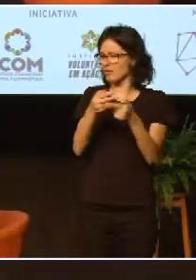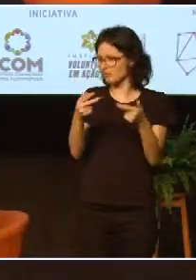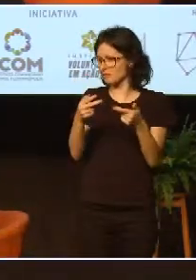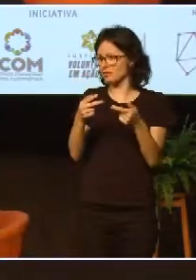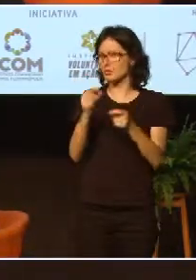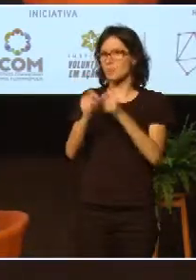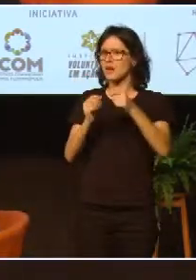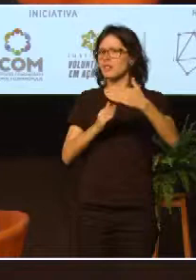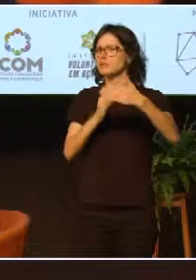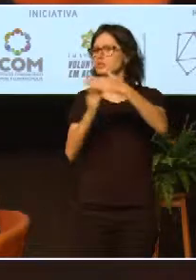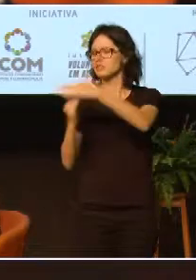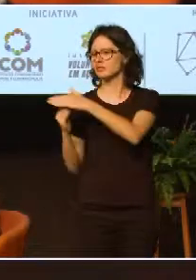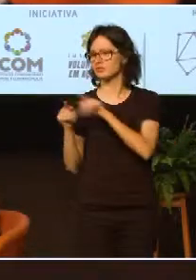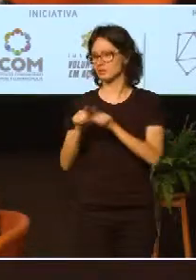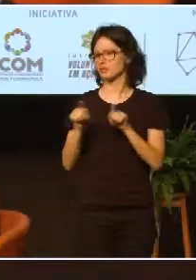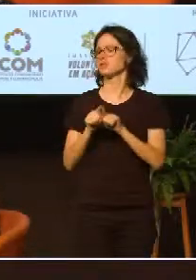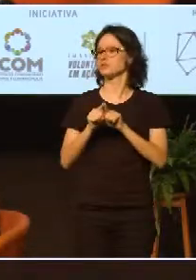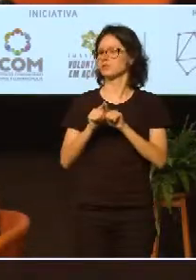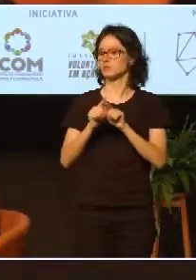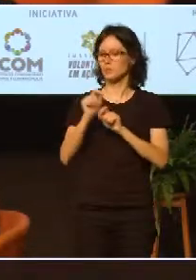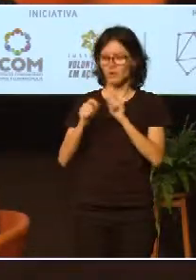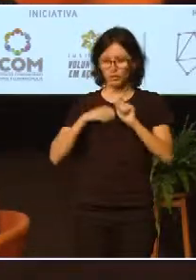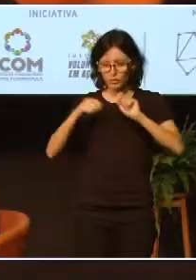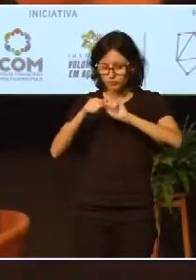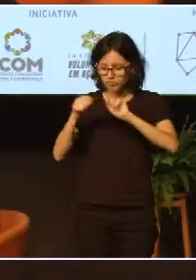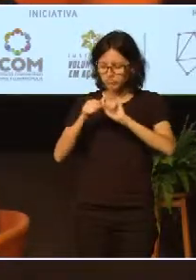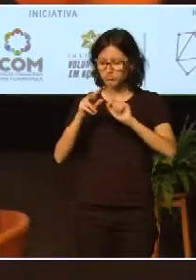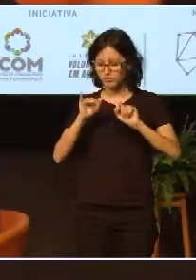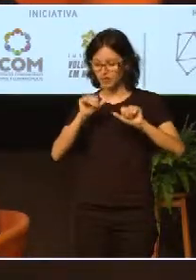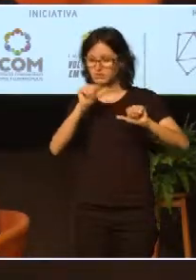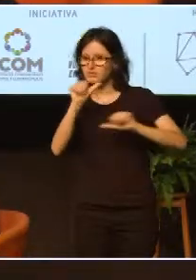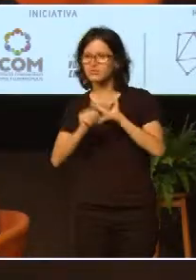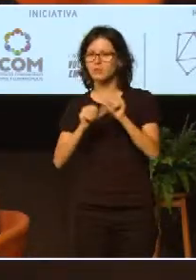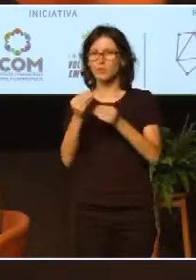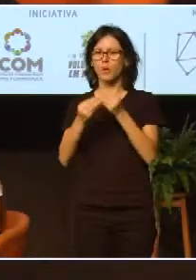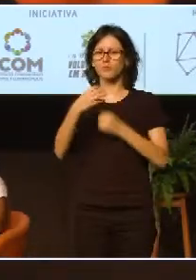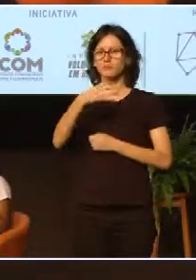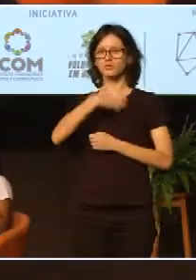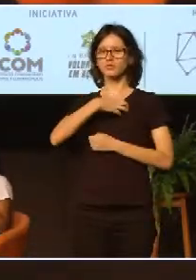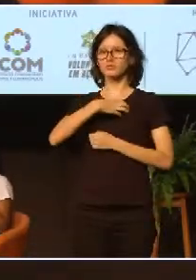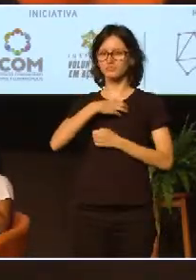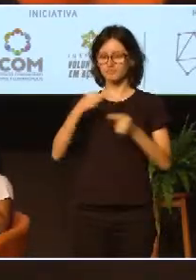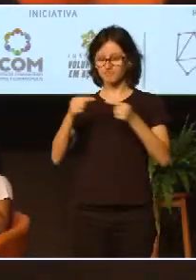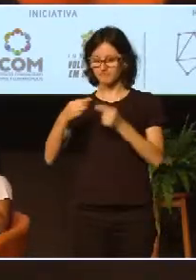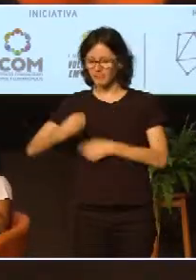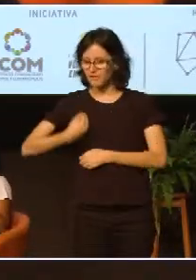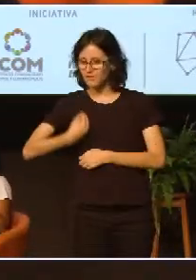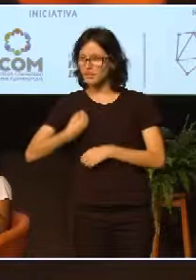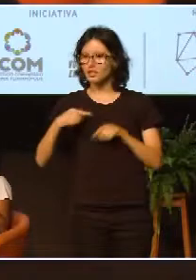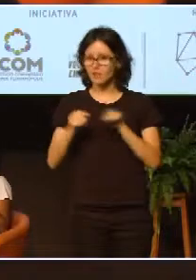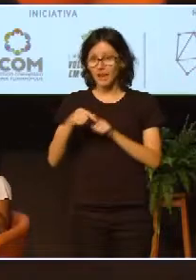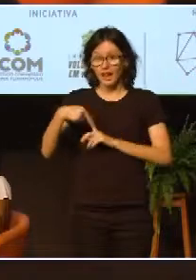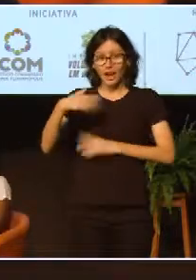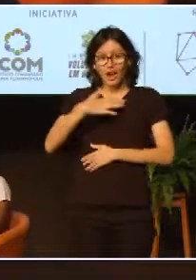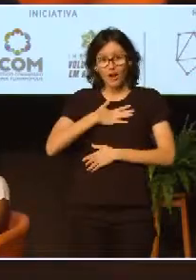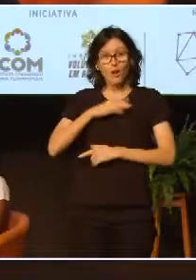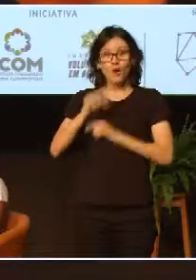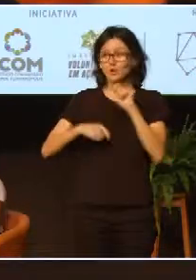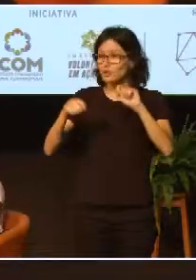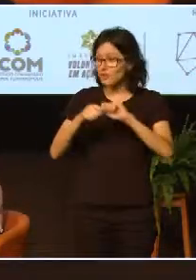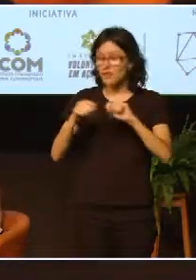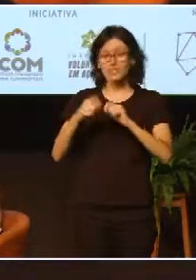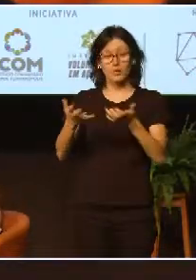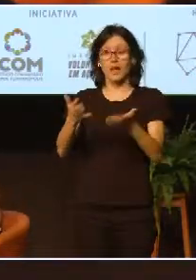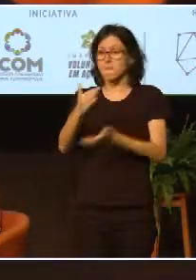nosso ativismo e do nosso propósito e do sentido da vida? Eu gosto muito do que eu faço e eu quero morrer